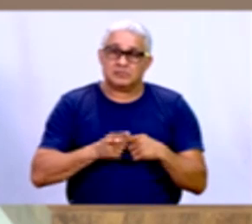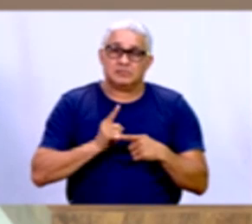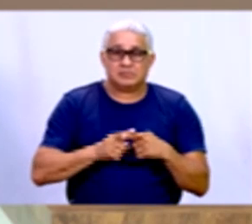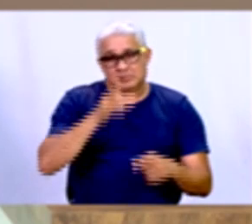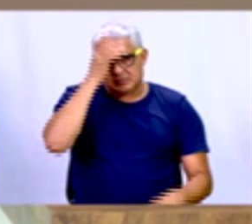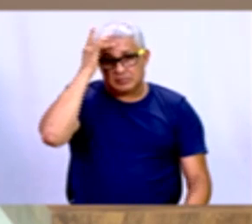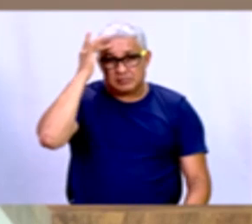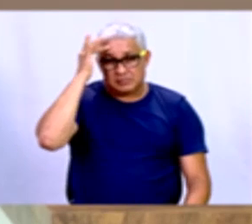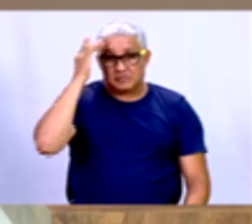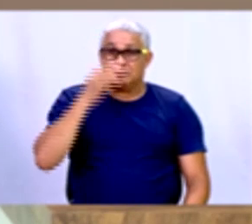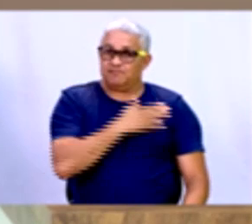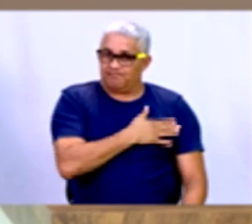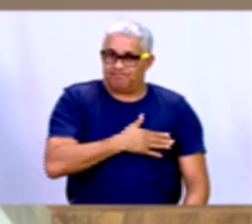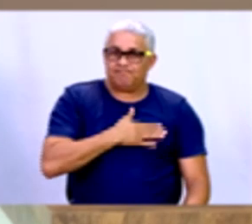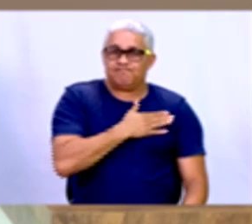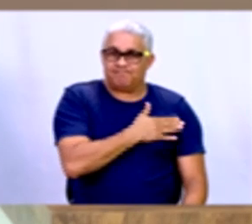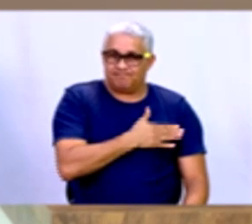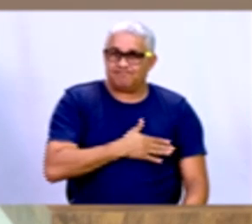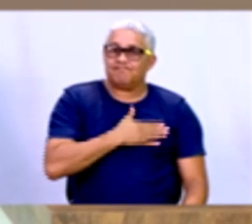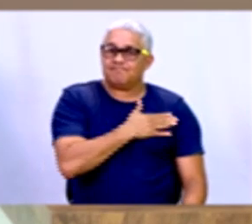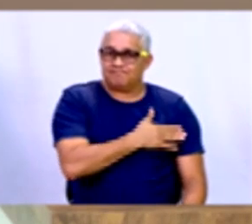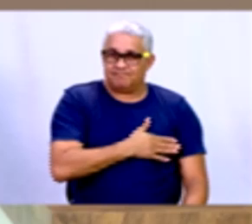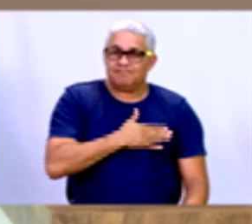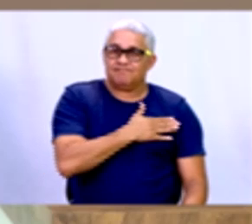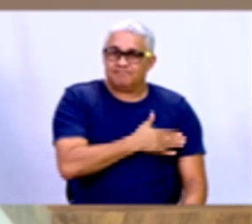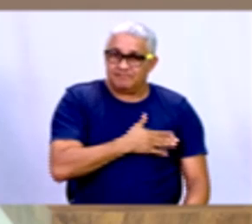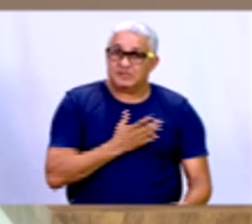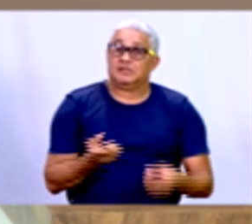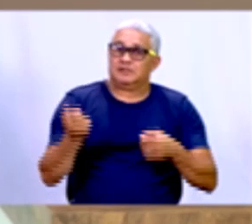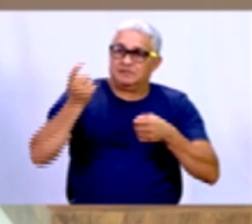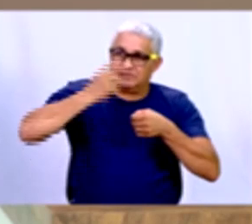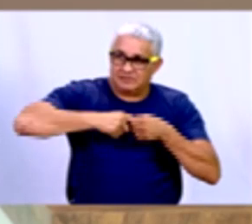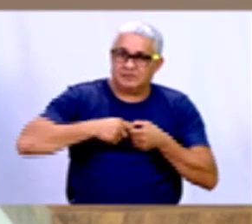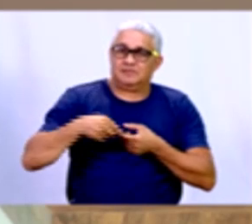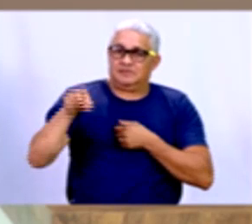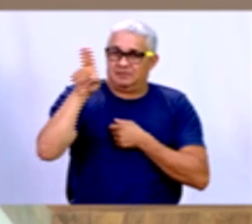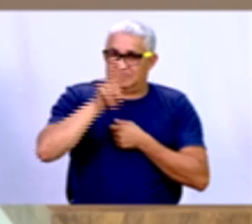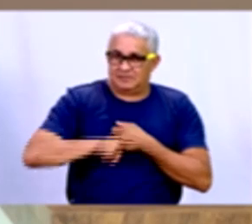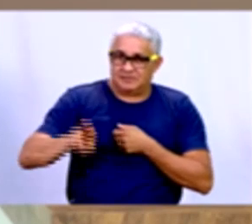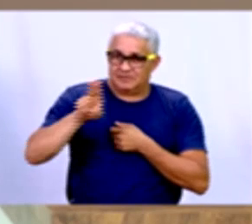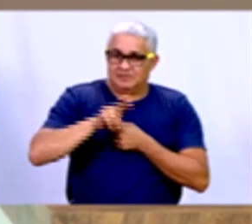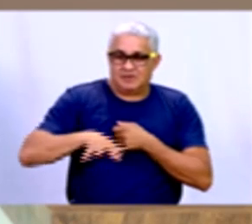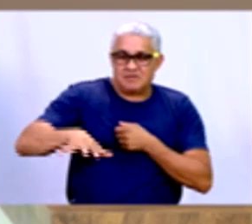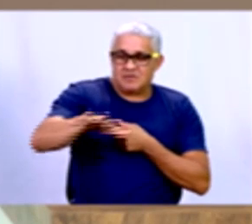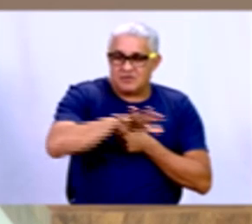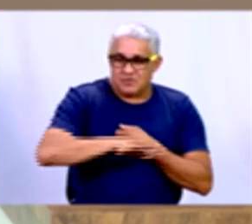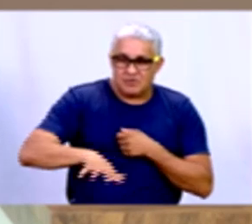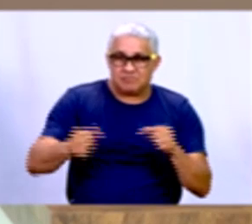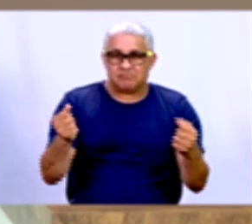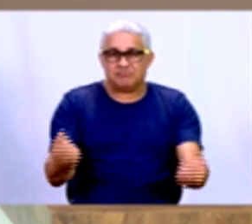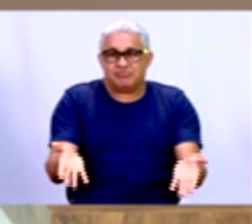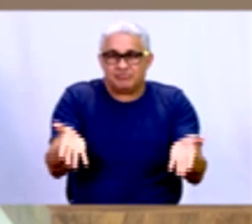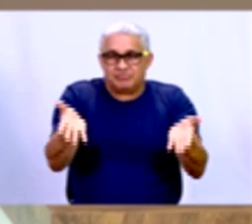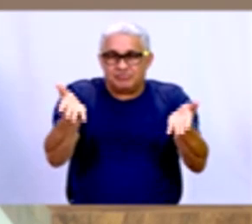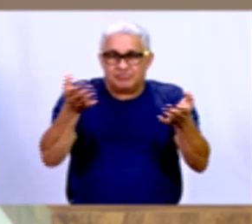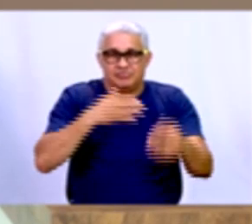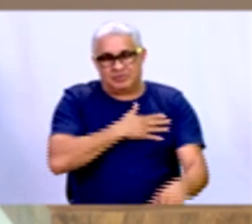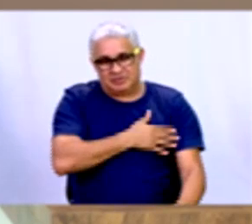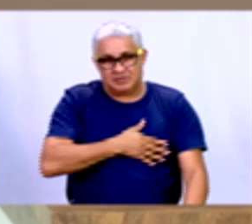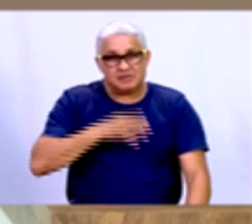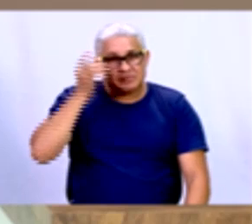as pessoas gostam de acessar esse tipo de aplicativo, sente-se num ambiente agradável, que é fácil